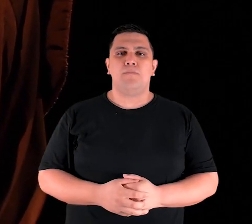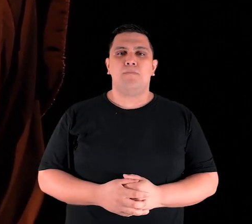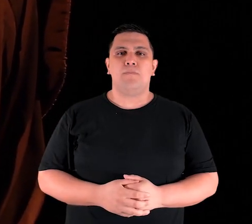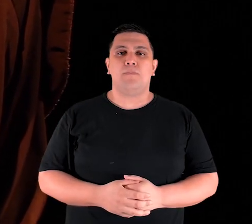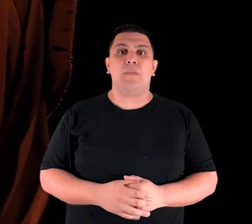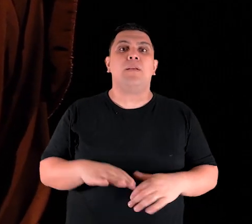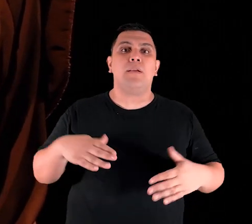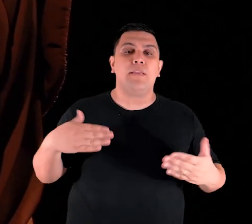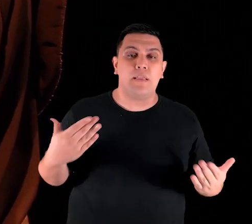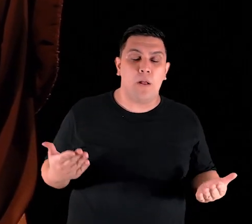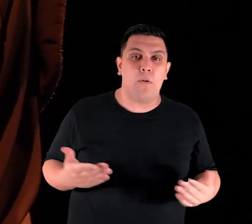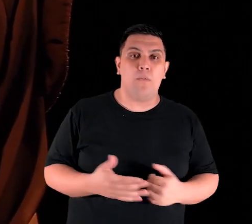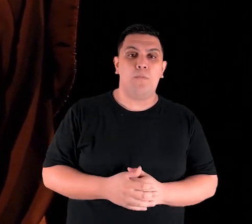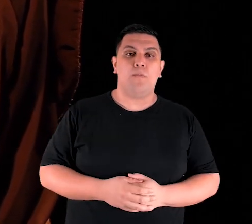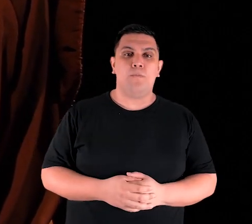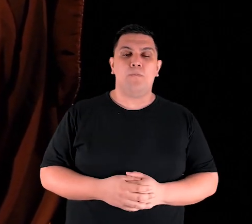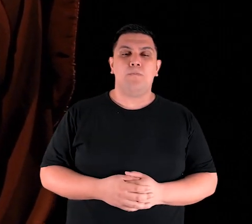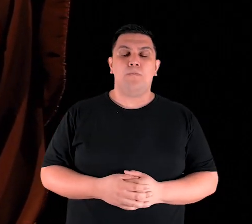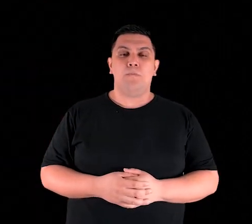Então,